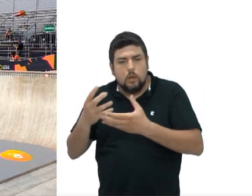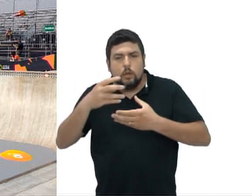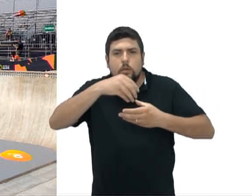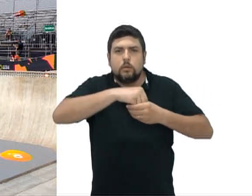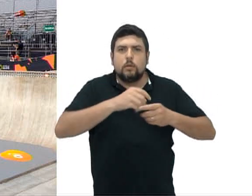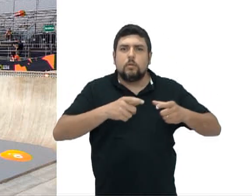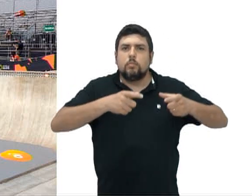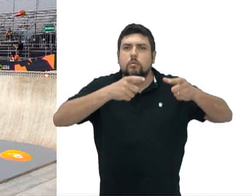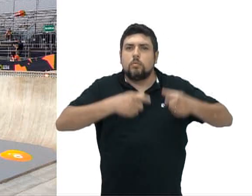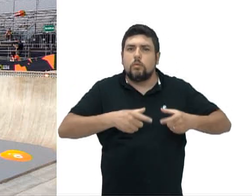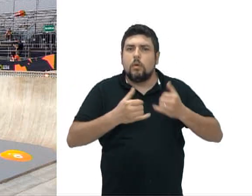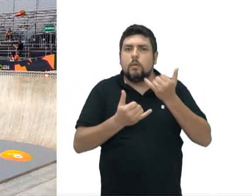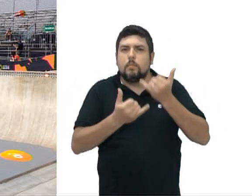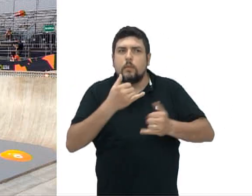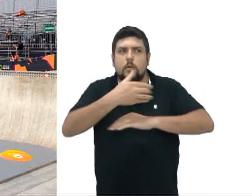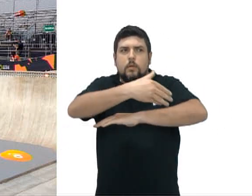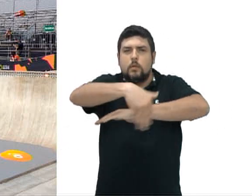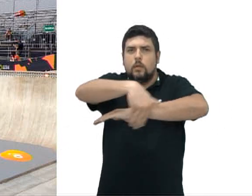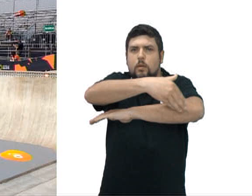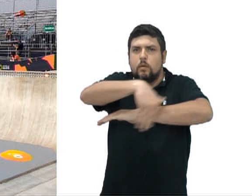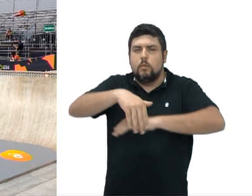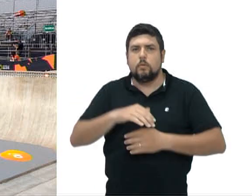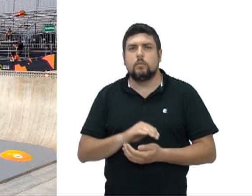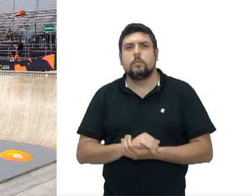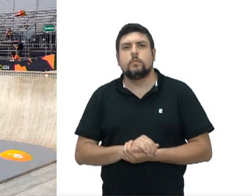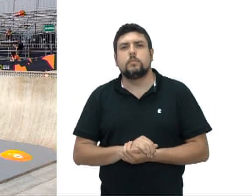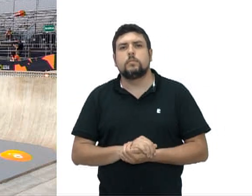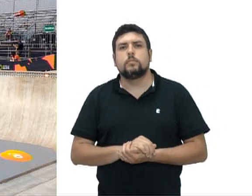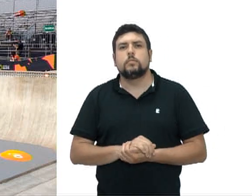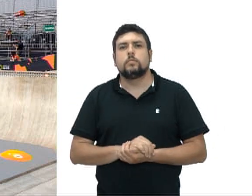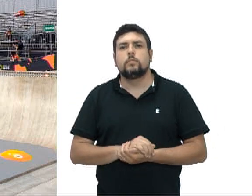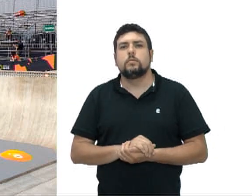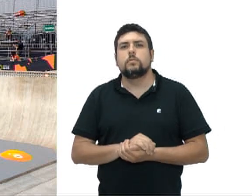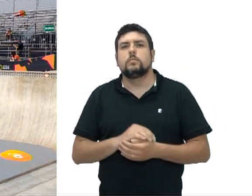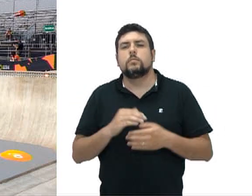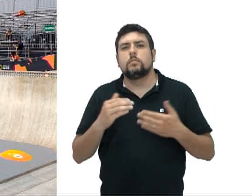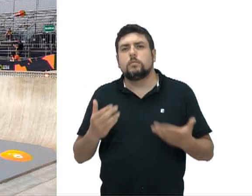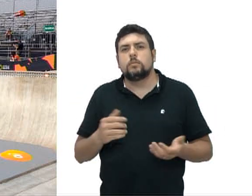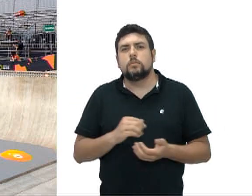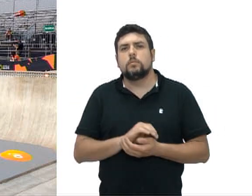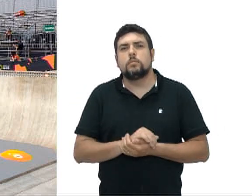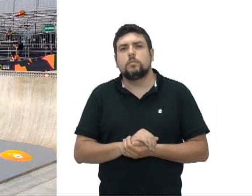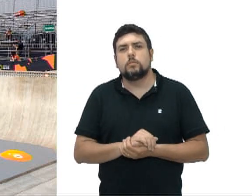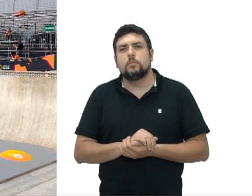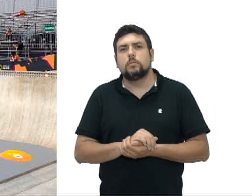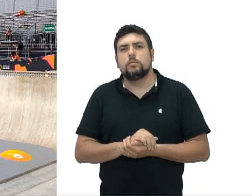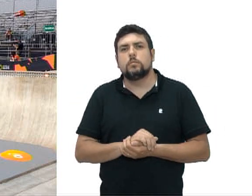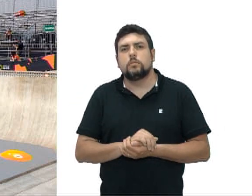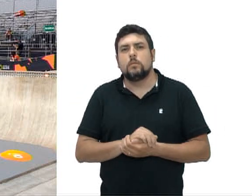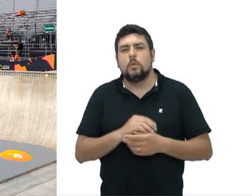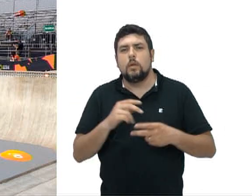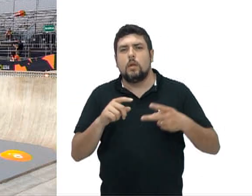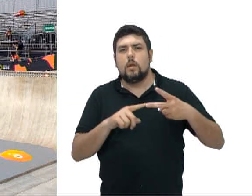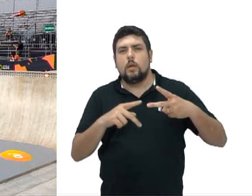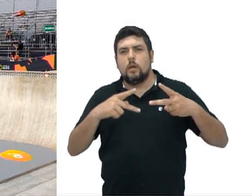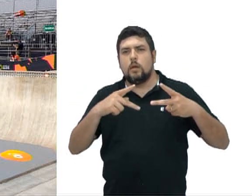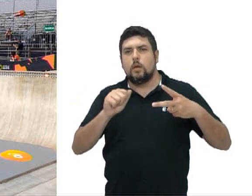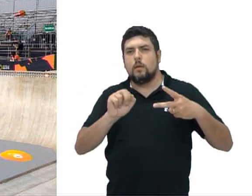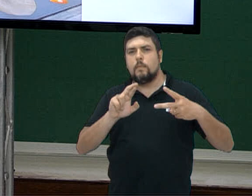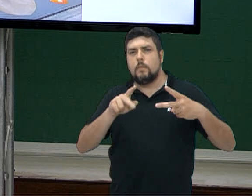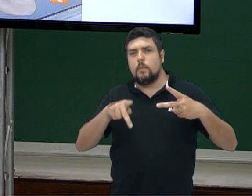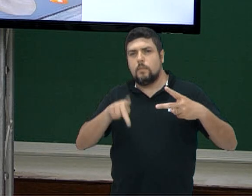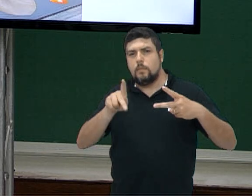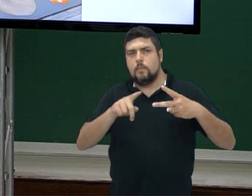aqui abaixo. Os obstáculos interagem entre si, ou seja, o skatista ele consegue completar uma manobra e